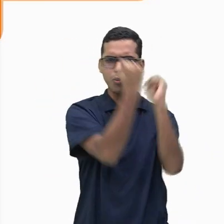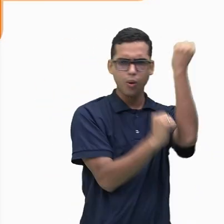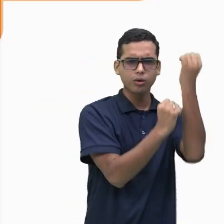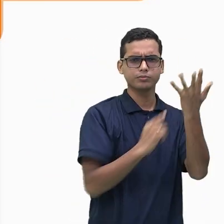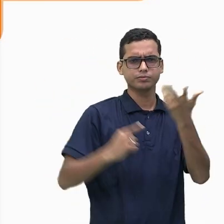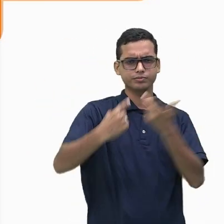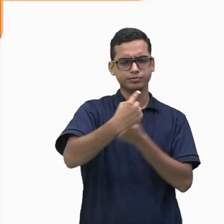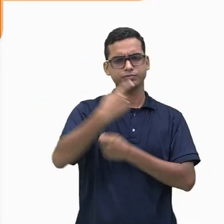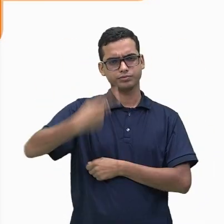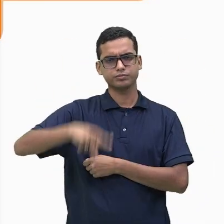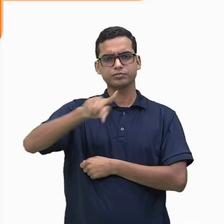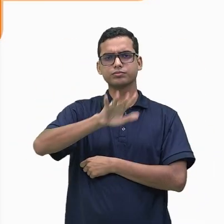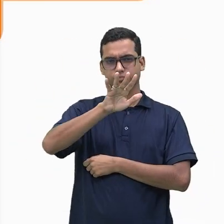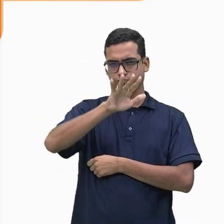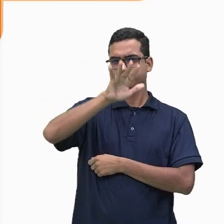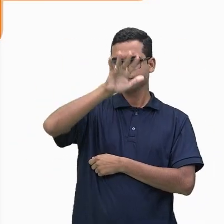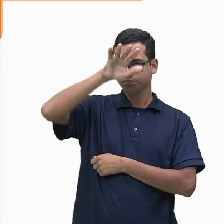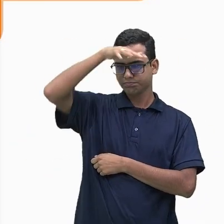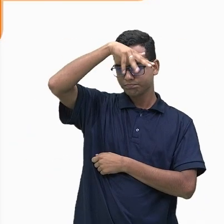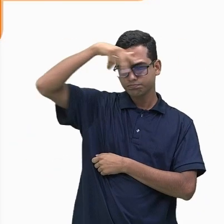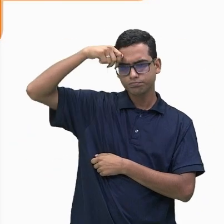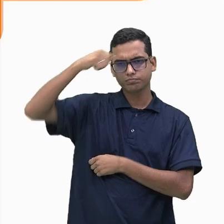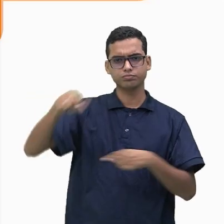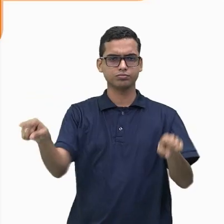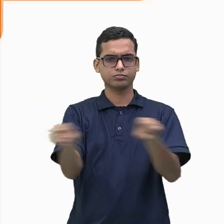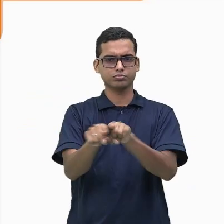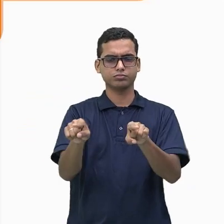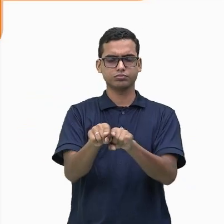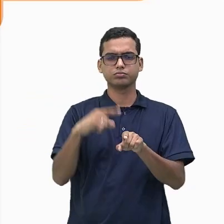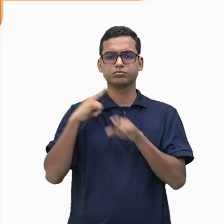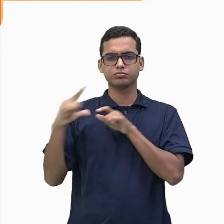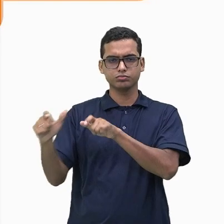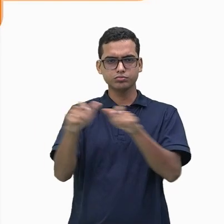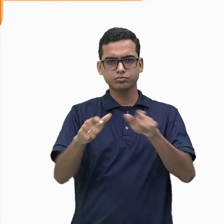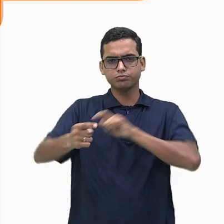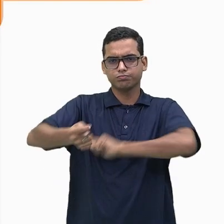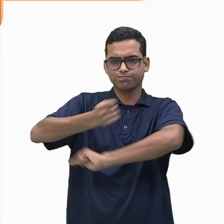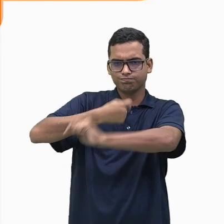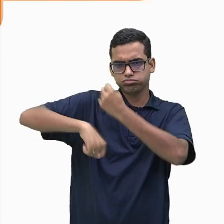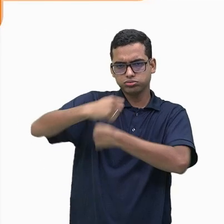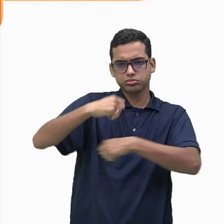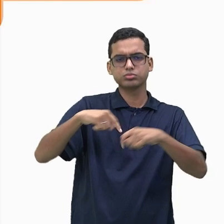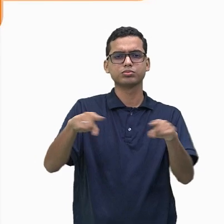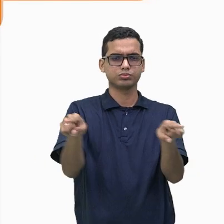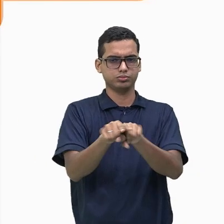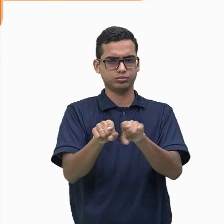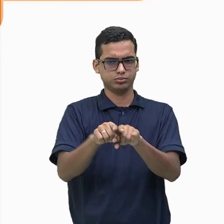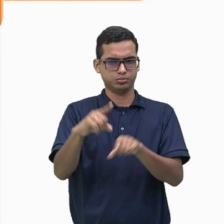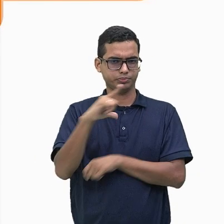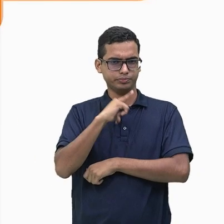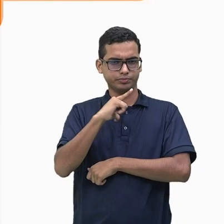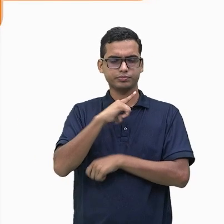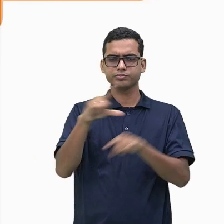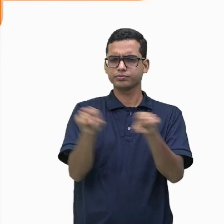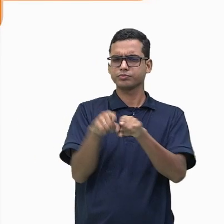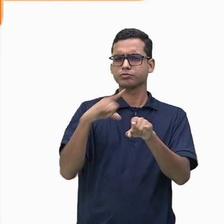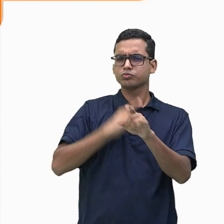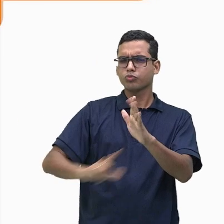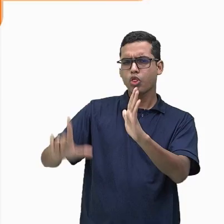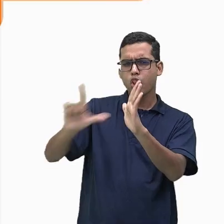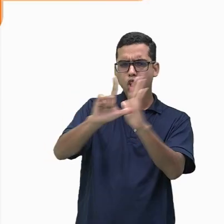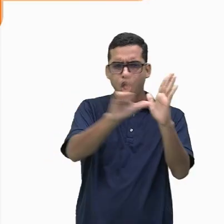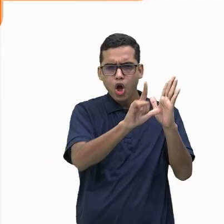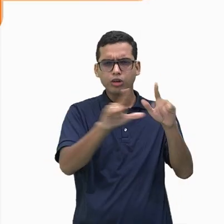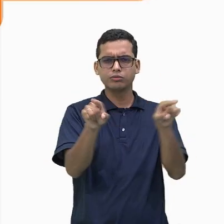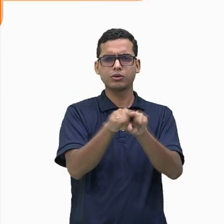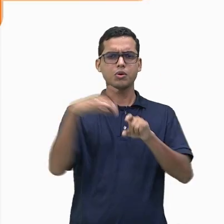Distrito Industrial de Manaus. Também teremos os bairros comerciais, tá? Onde há muitas lojas,